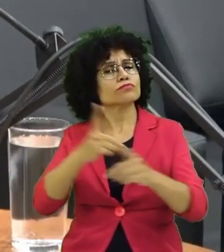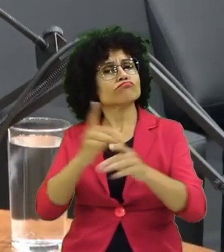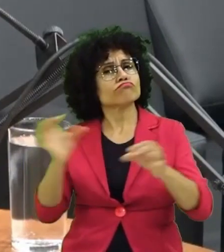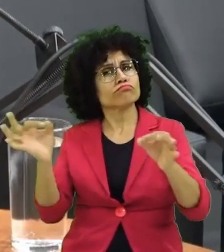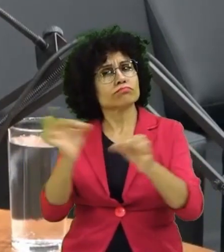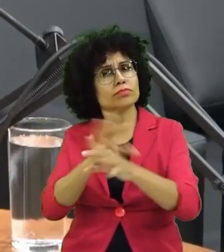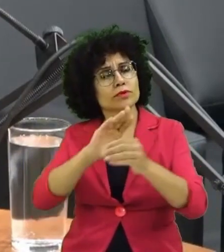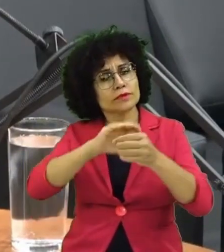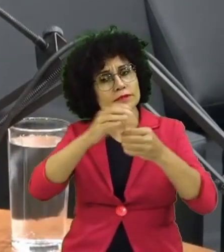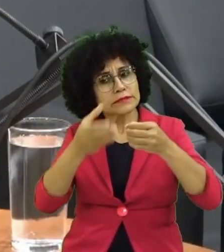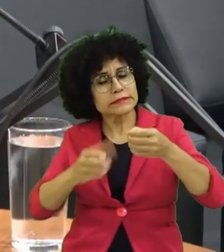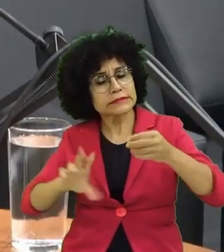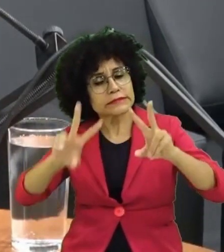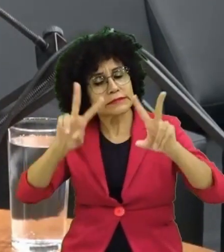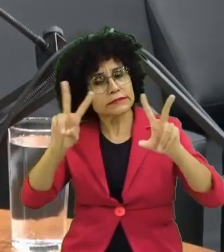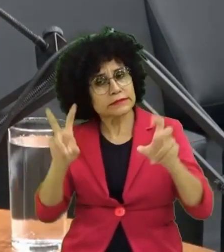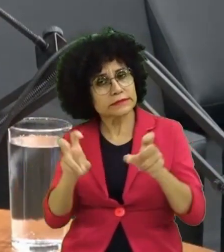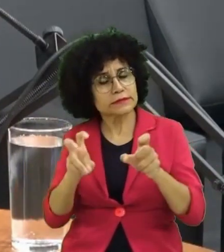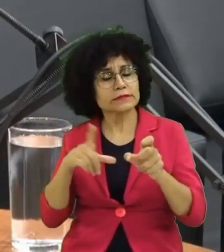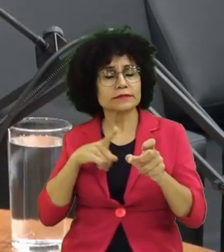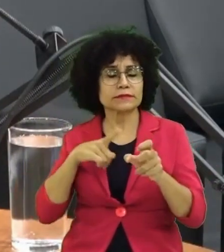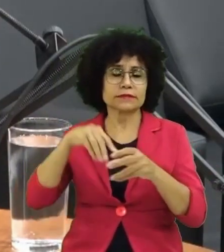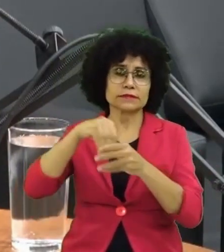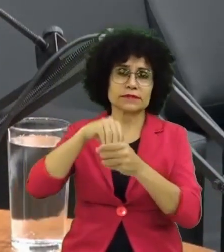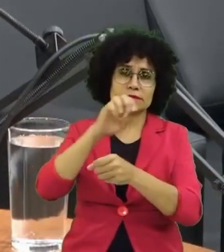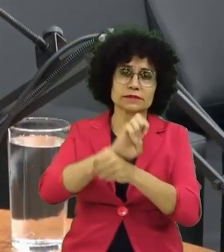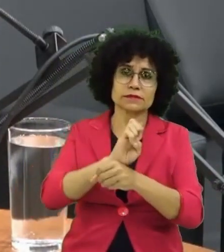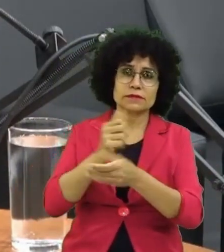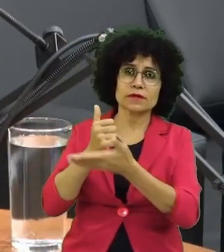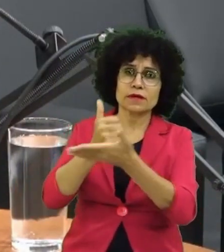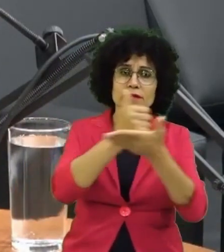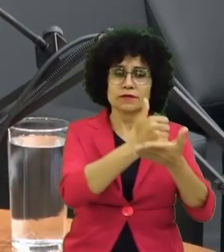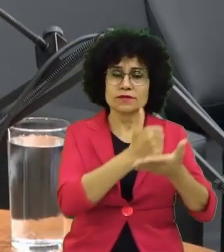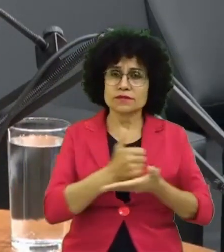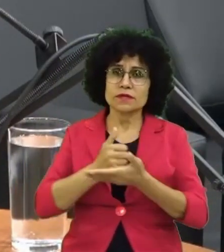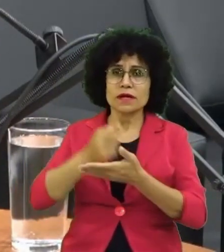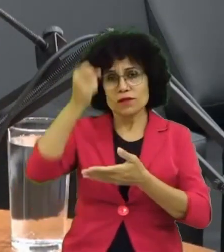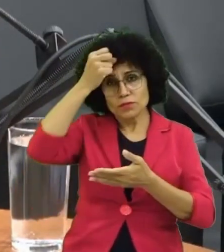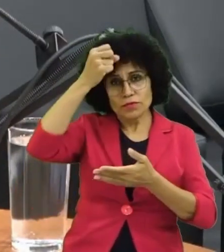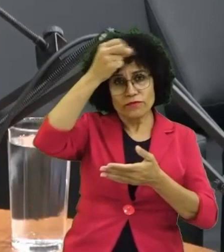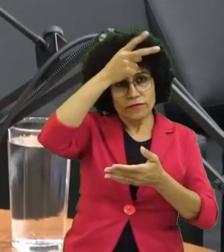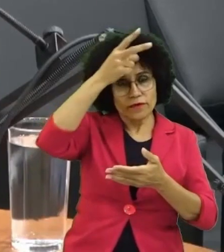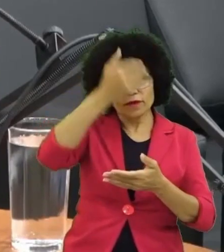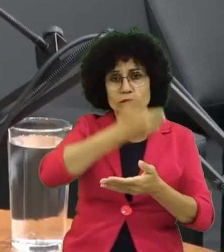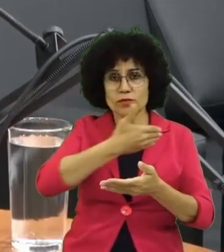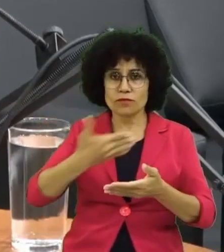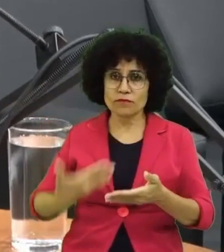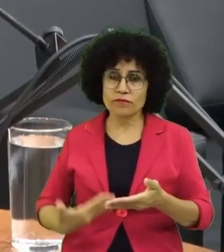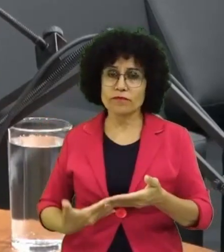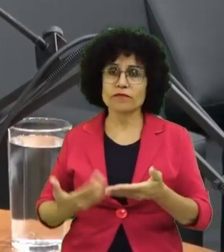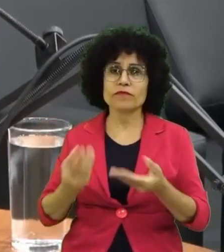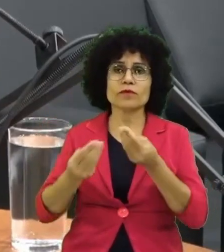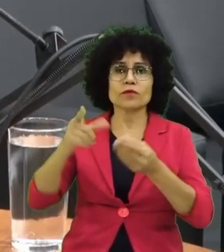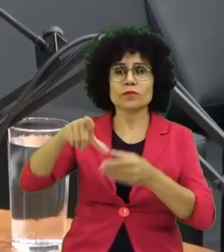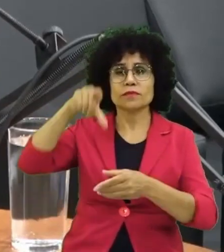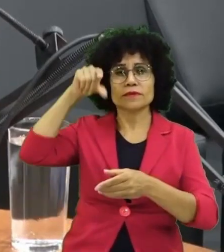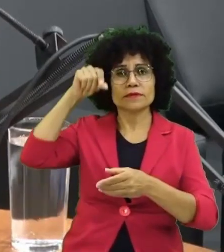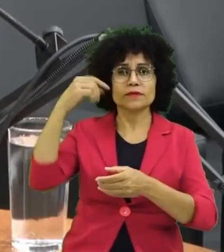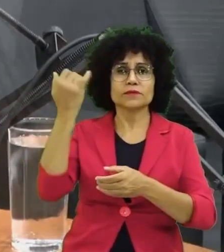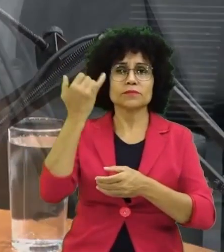de saneamento no estado e, a par disso, auxiliar os gestores na tomada de decisões em relação a esse tão importante